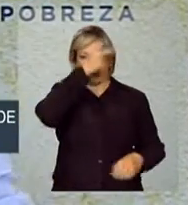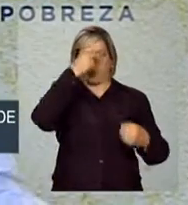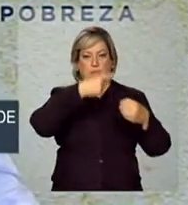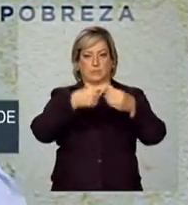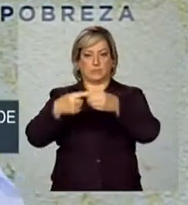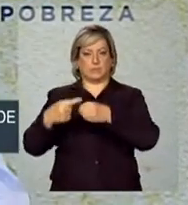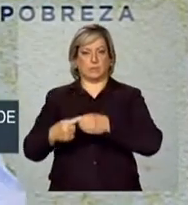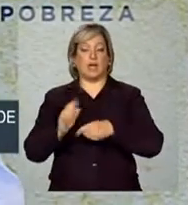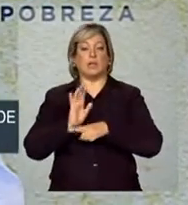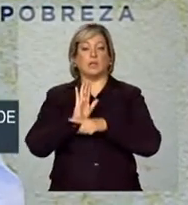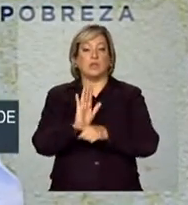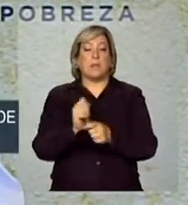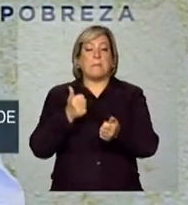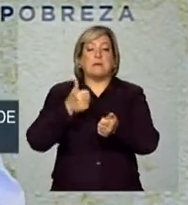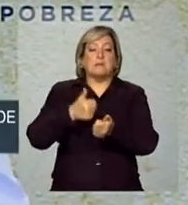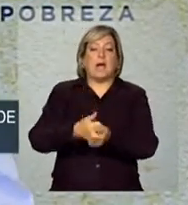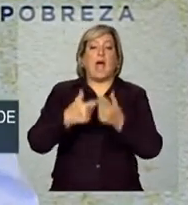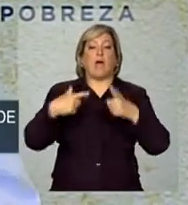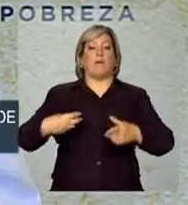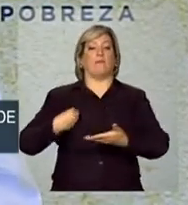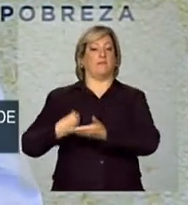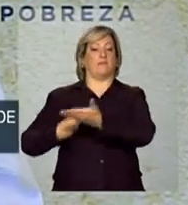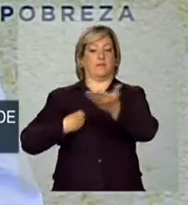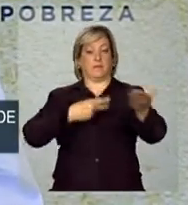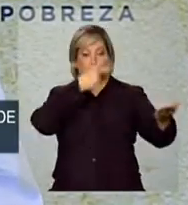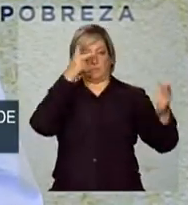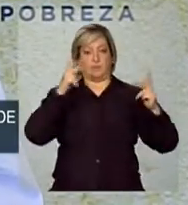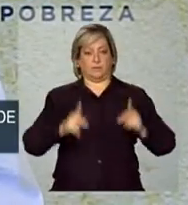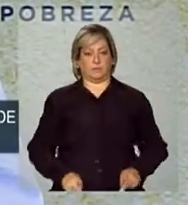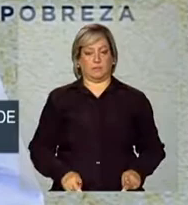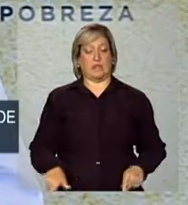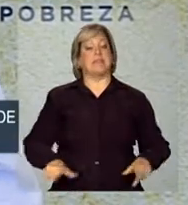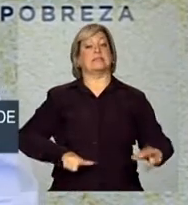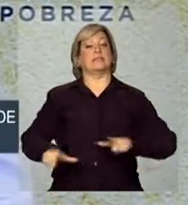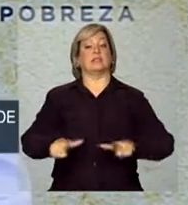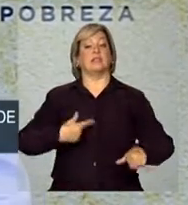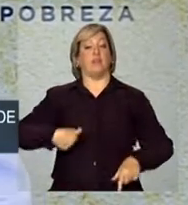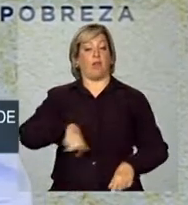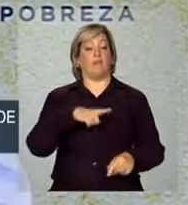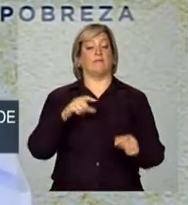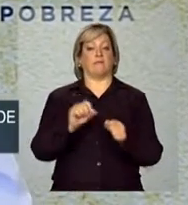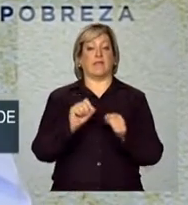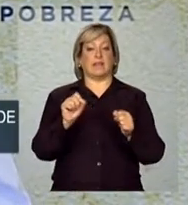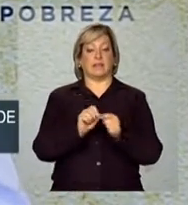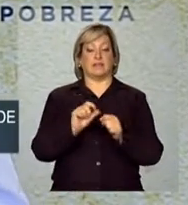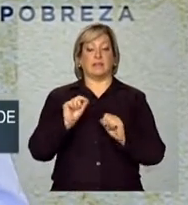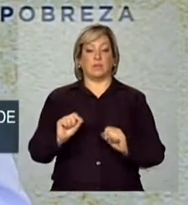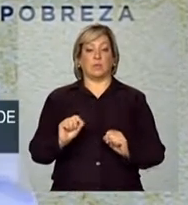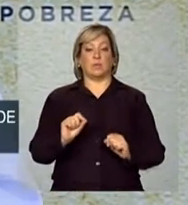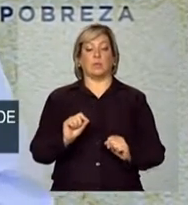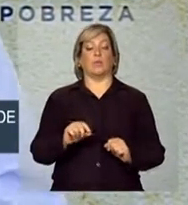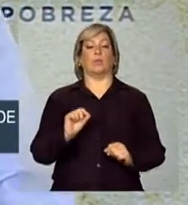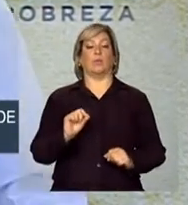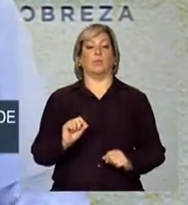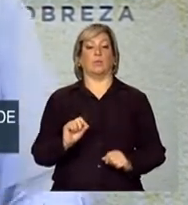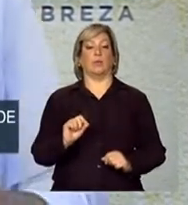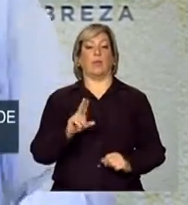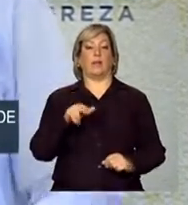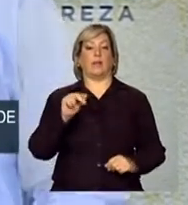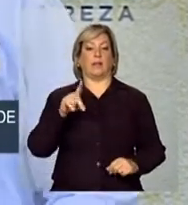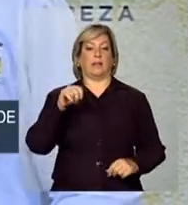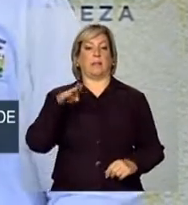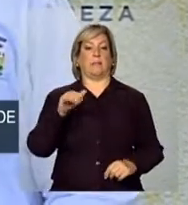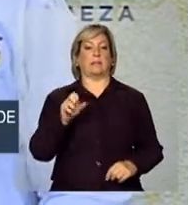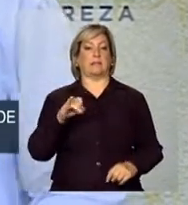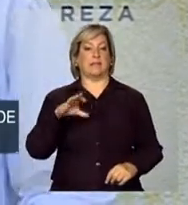cada vez mais perto da onde vive a comunidade um ação que a gente faz só as unidades básicas a saúde o